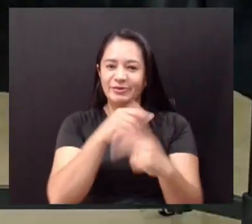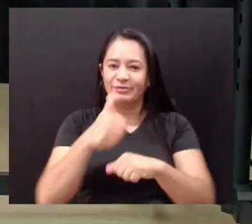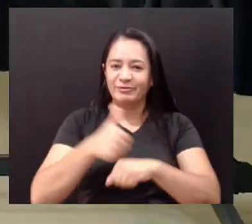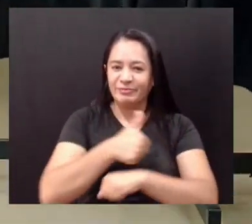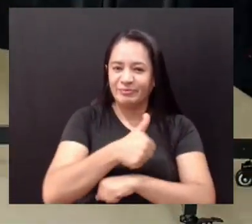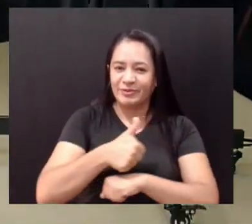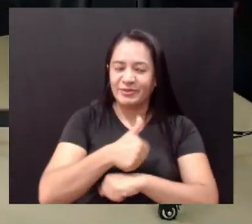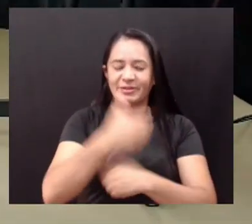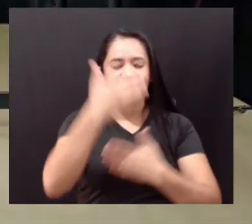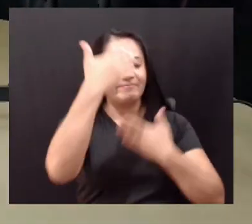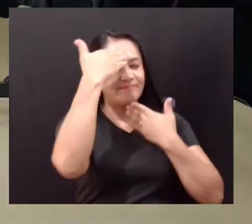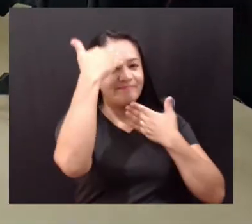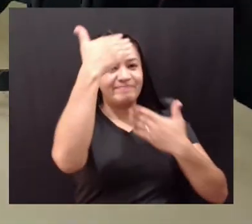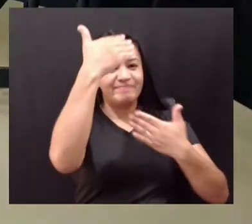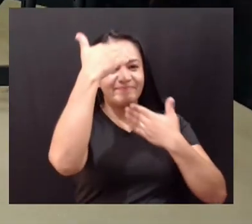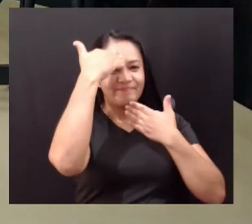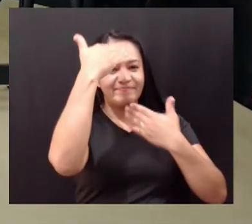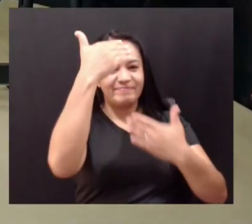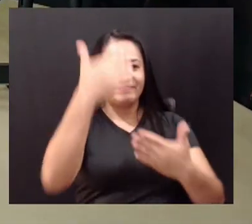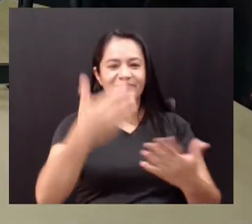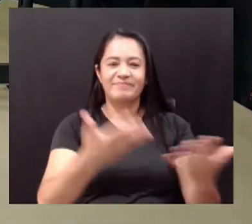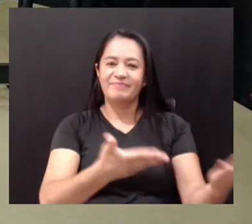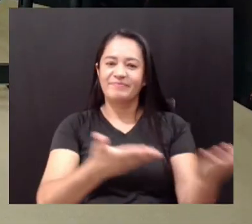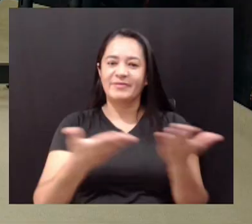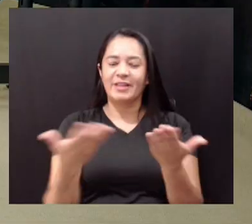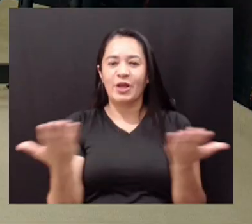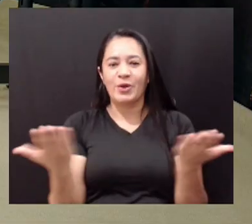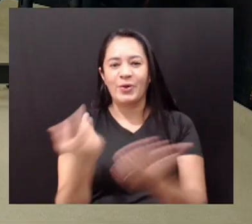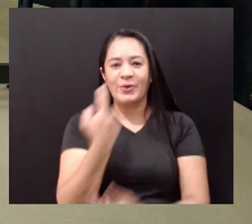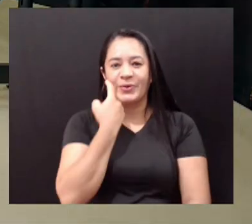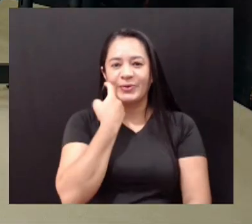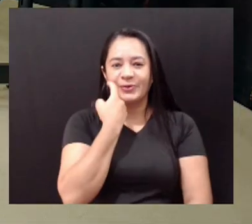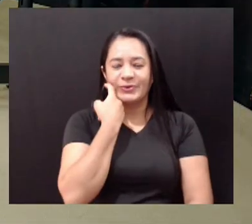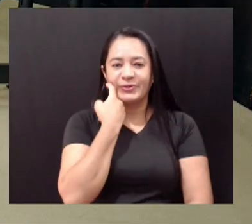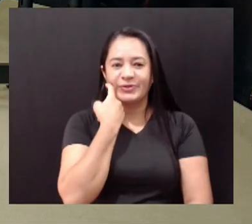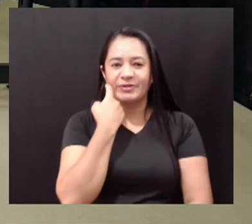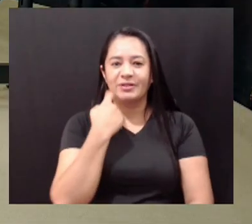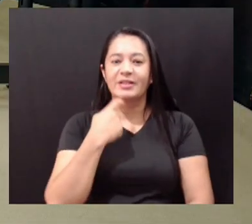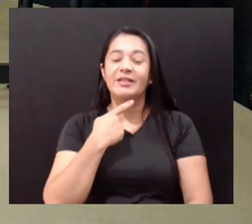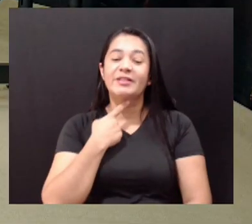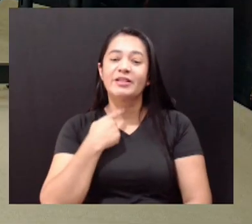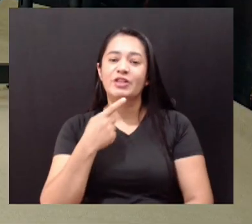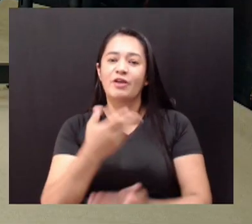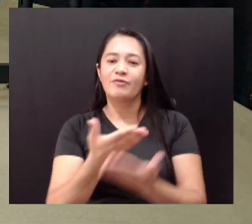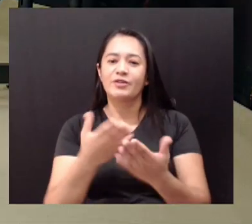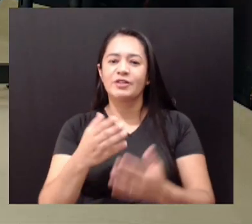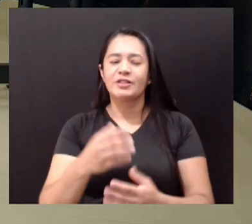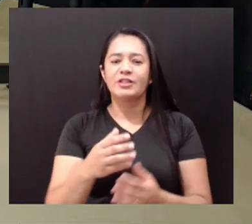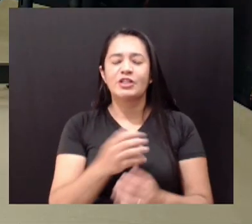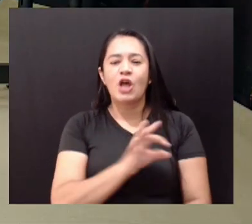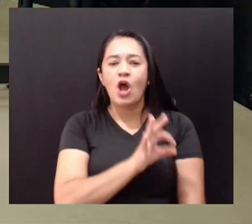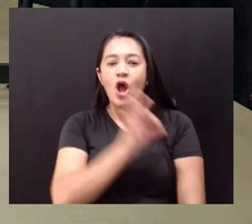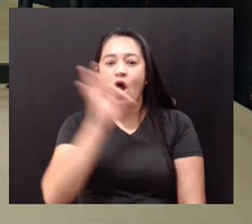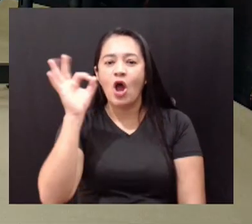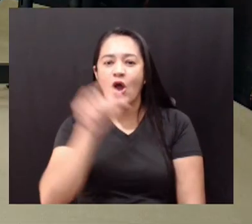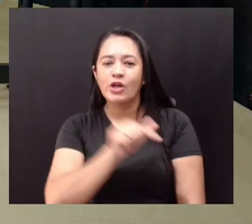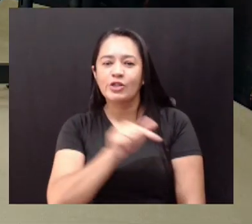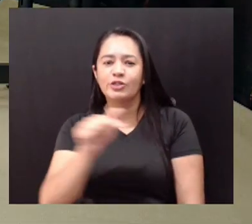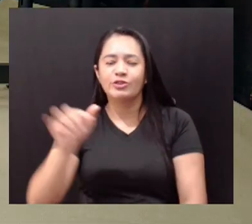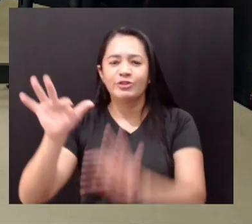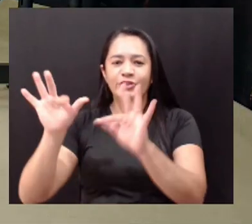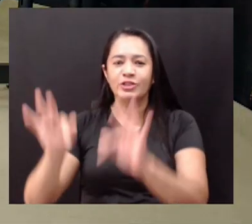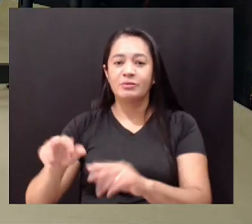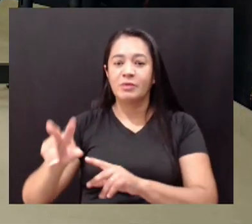os nossos convidados desta sexta-feira, desejando a você um ótimo final de semana. Cuide-se e a